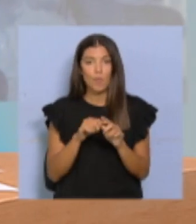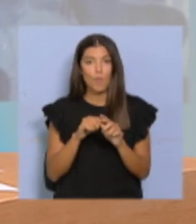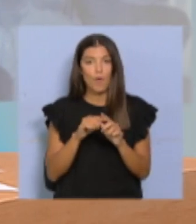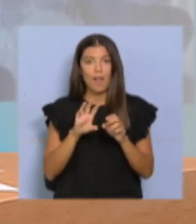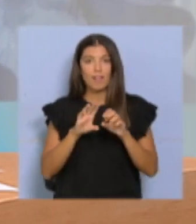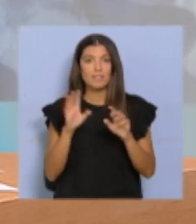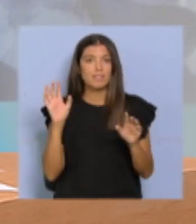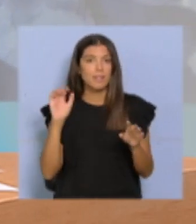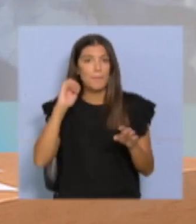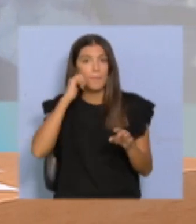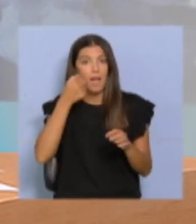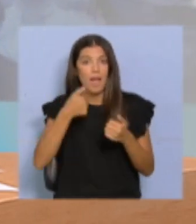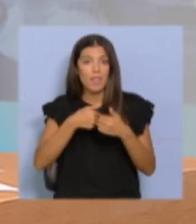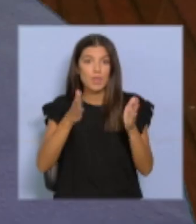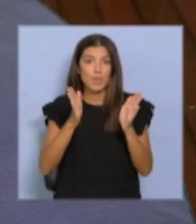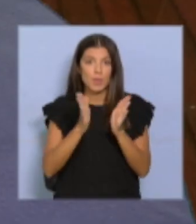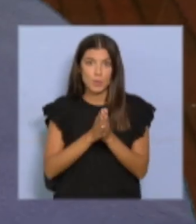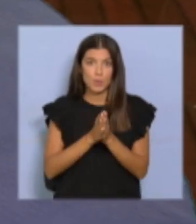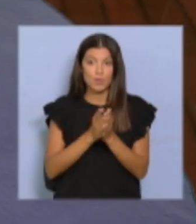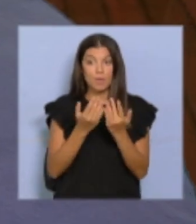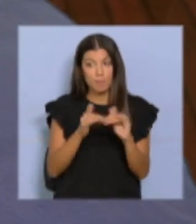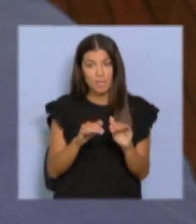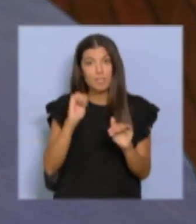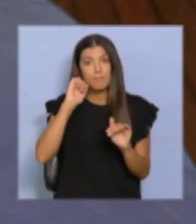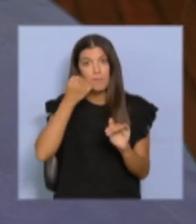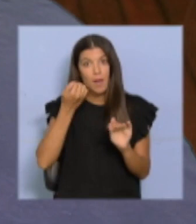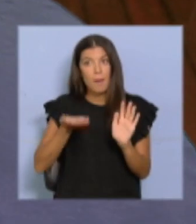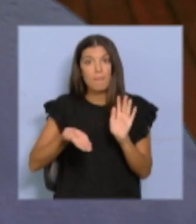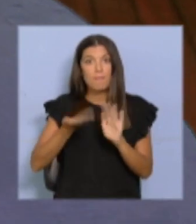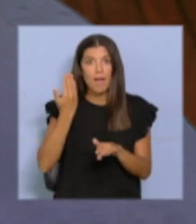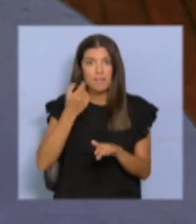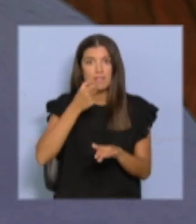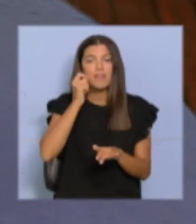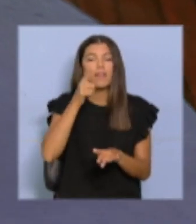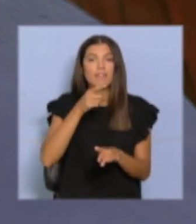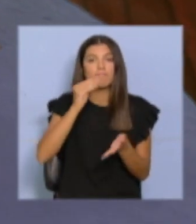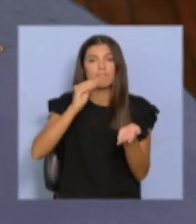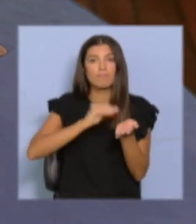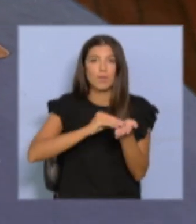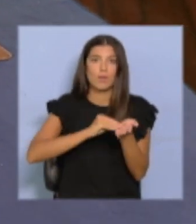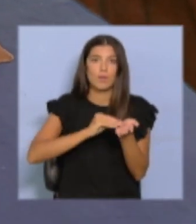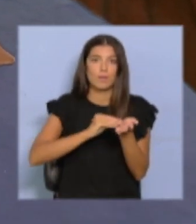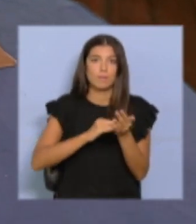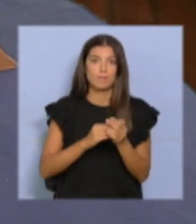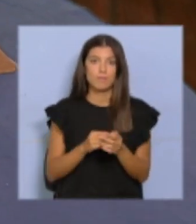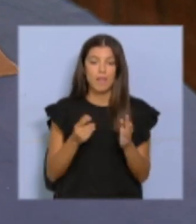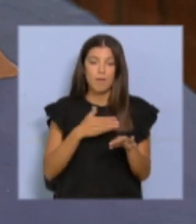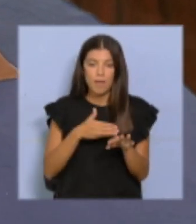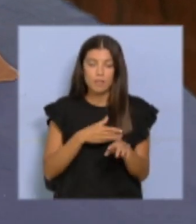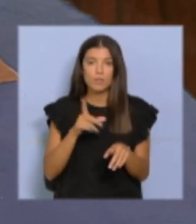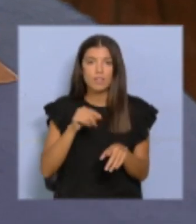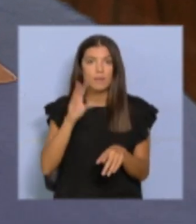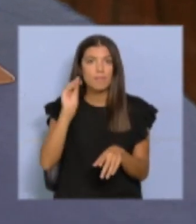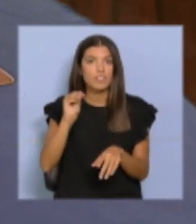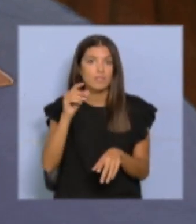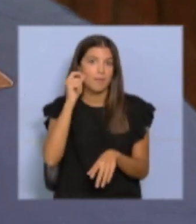todos, embora ataca muito mais os mais pobres. E é o momento de nós também chamarmos a atenção e